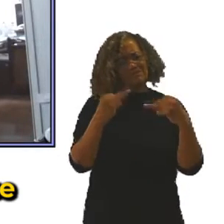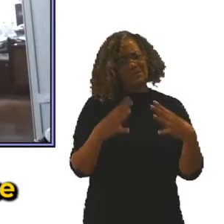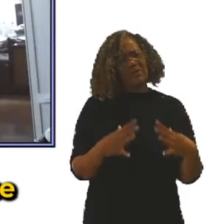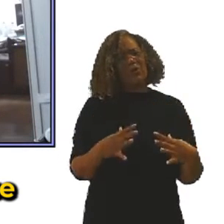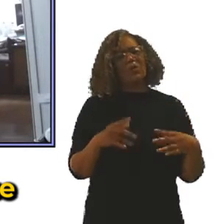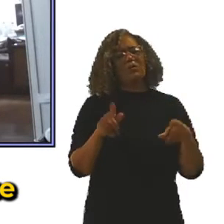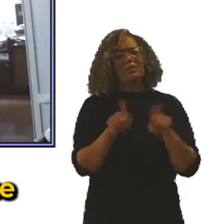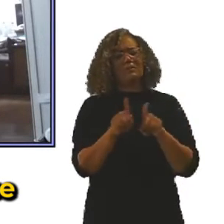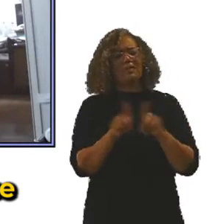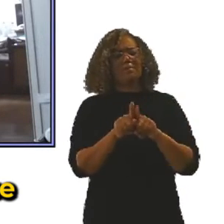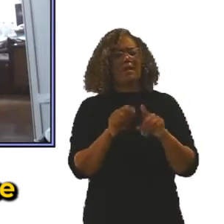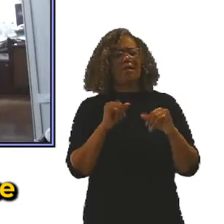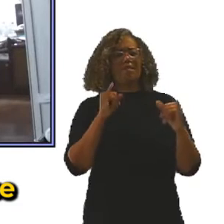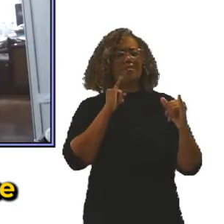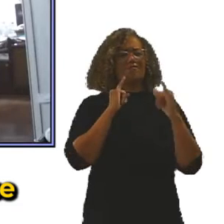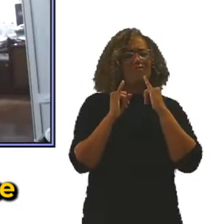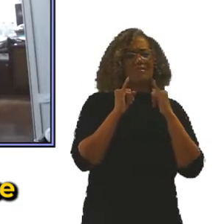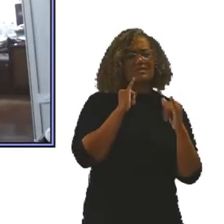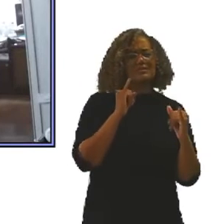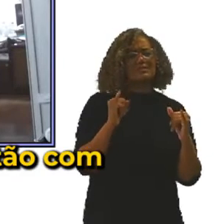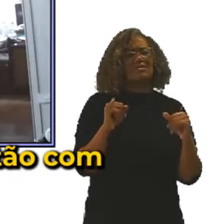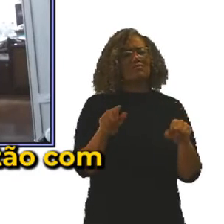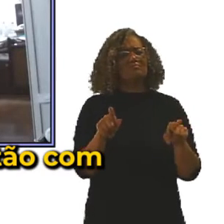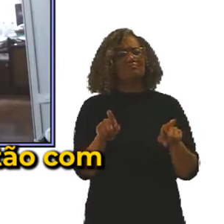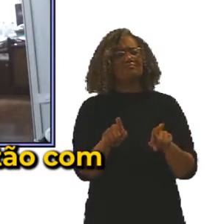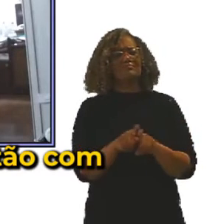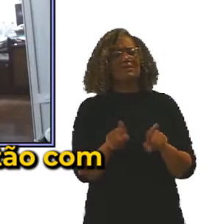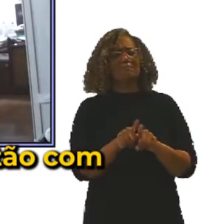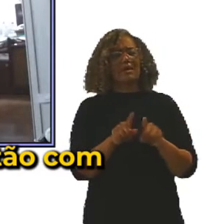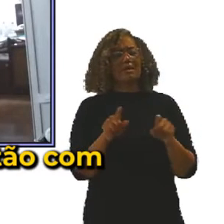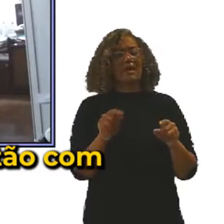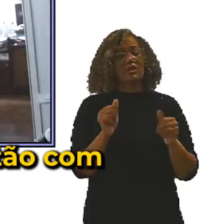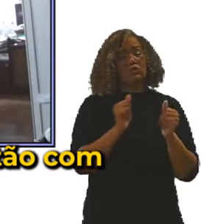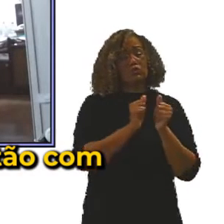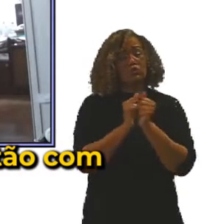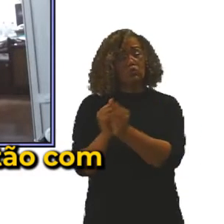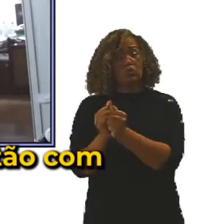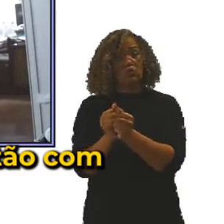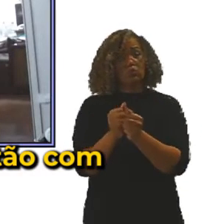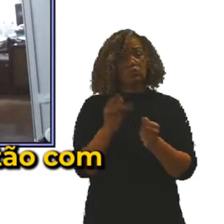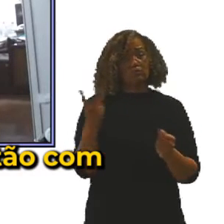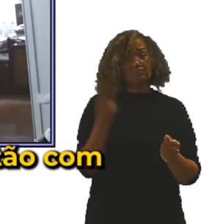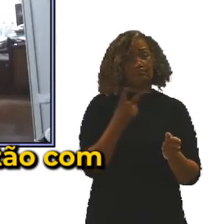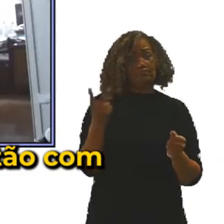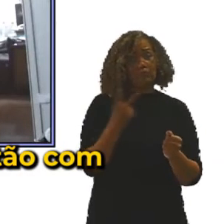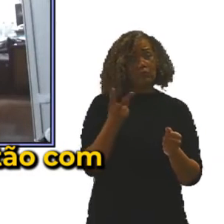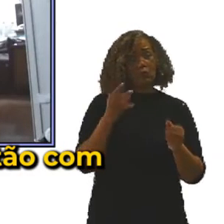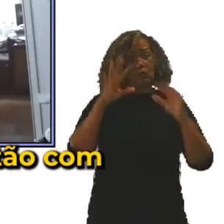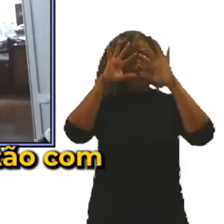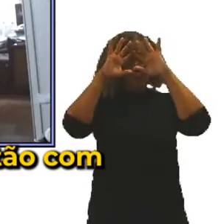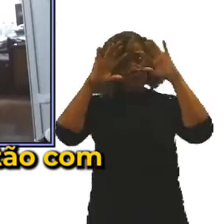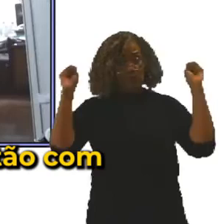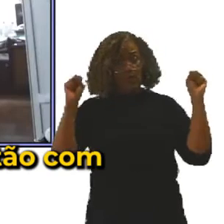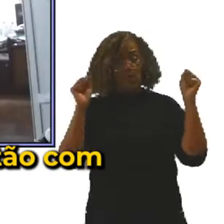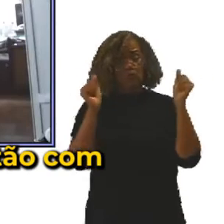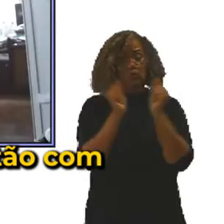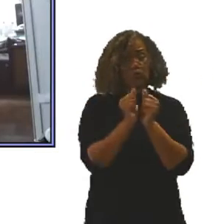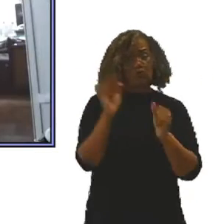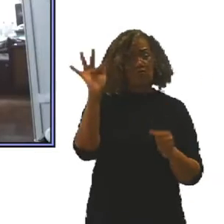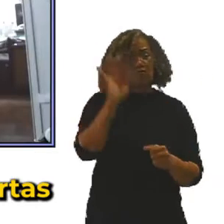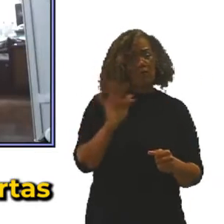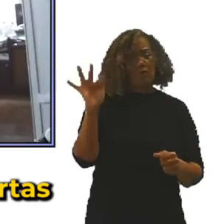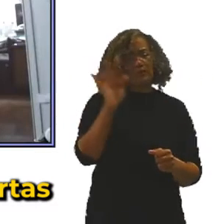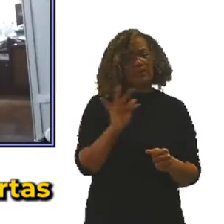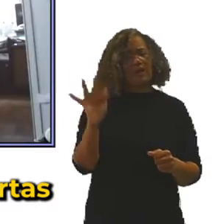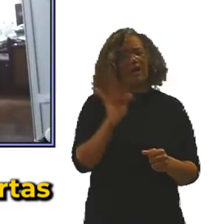prestado essas informações referente a essa parceria que estabelecemos, então, com o